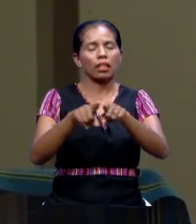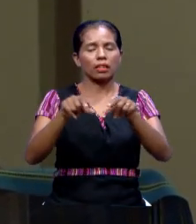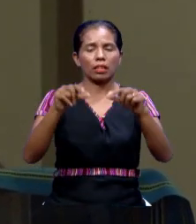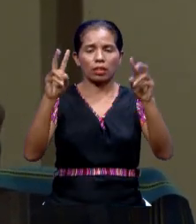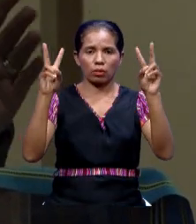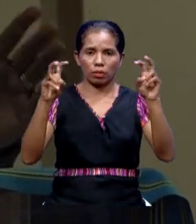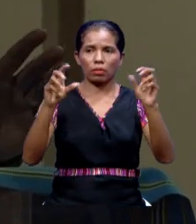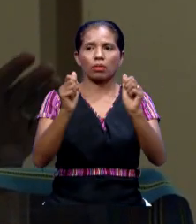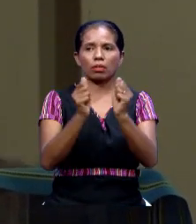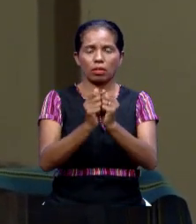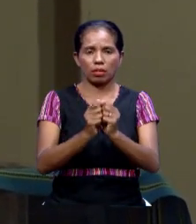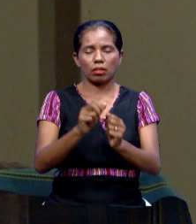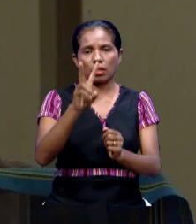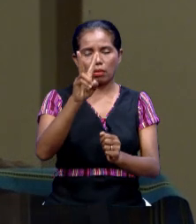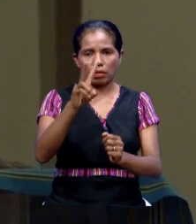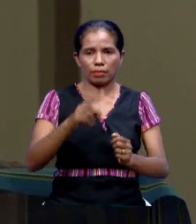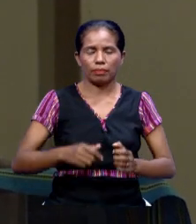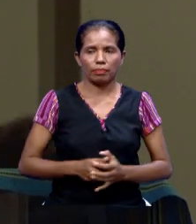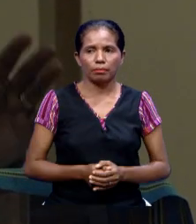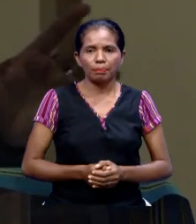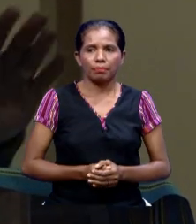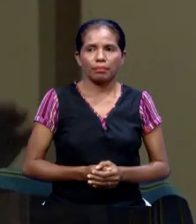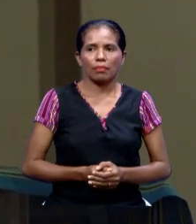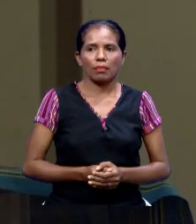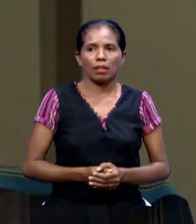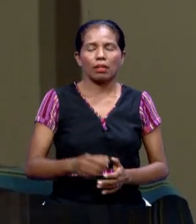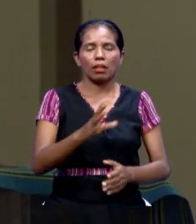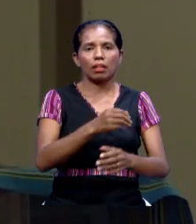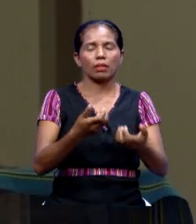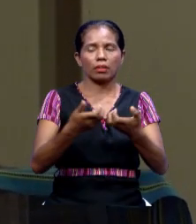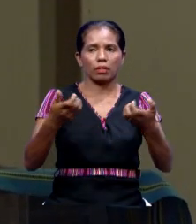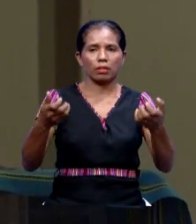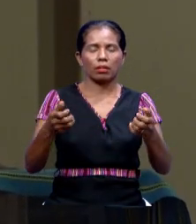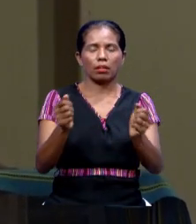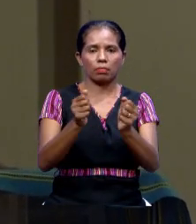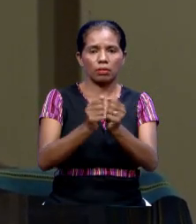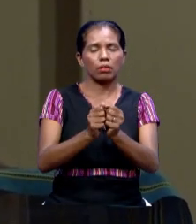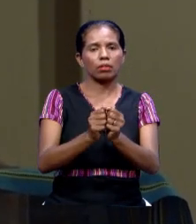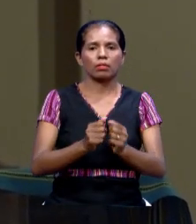koin ida, ho dua sisi. Tanpa sisi ida, koin nilai valor.